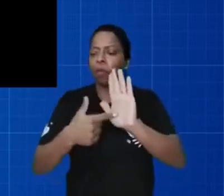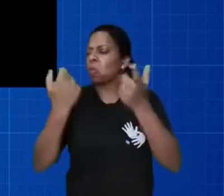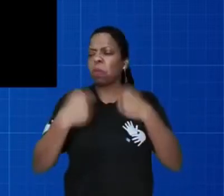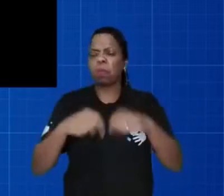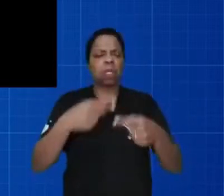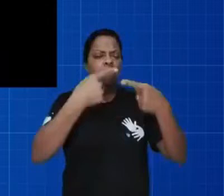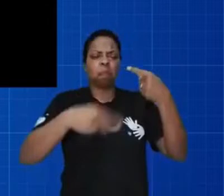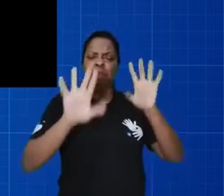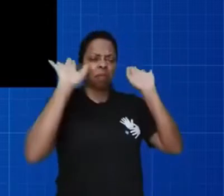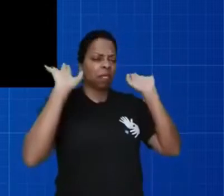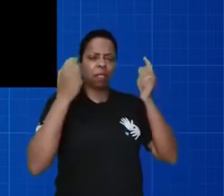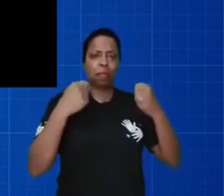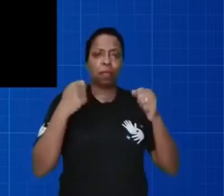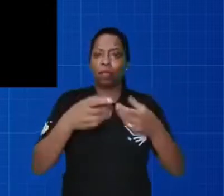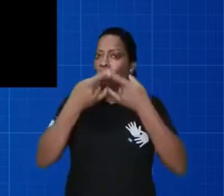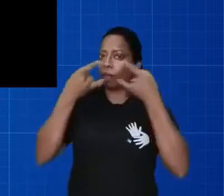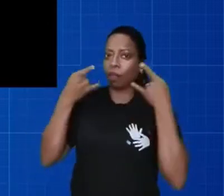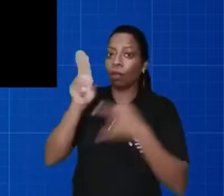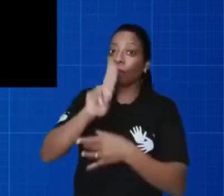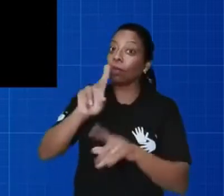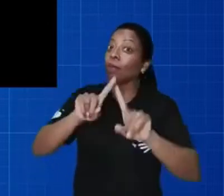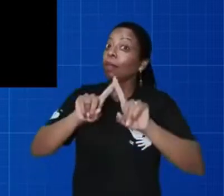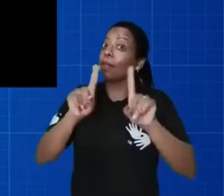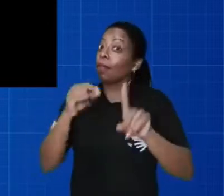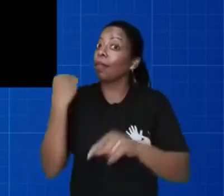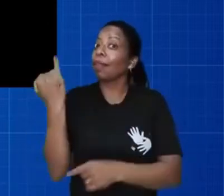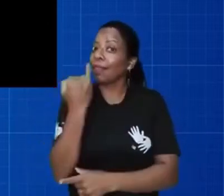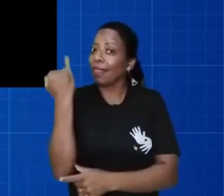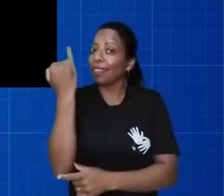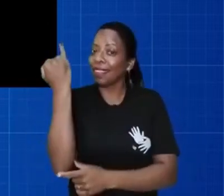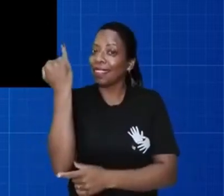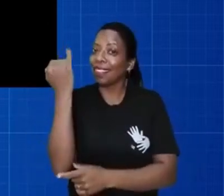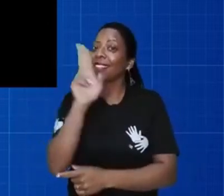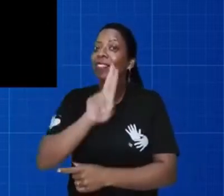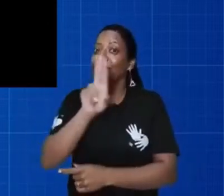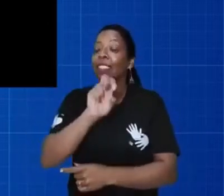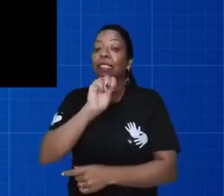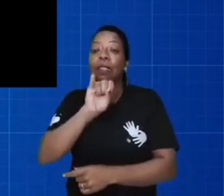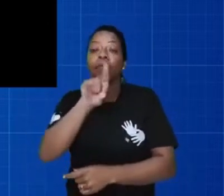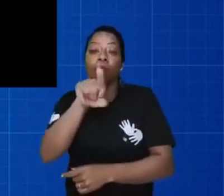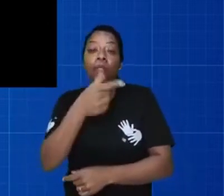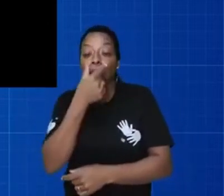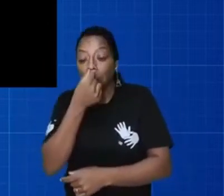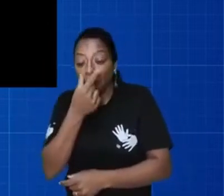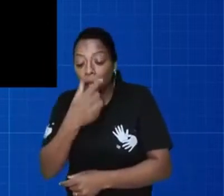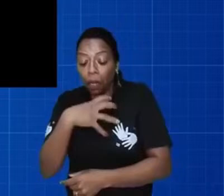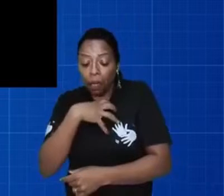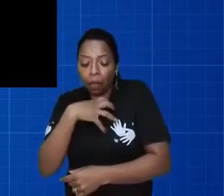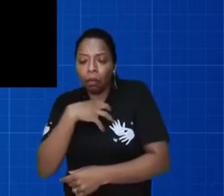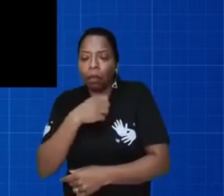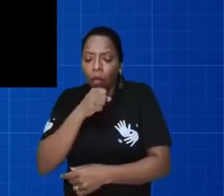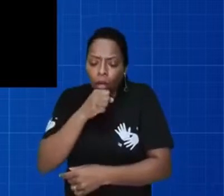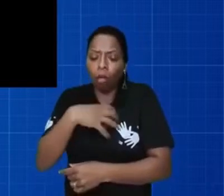não uso mais de máscara, não obrigatoriedade da máscara, mas é importante para quem mantém os sintomas, né, de gripais, que a gente